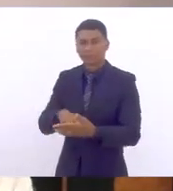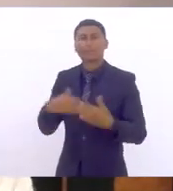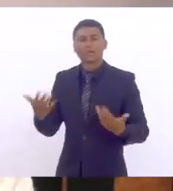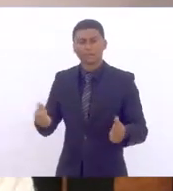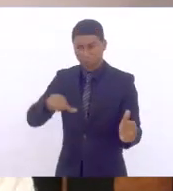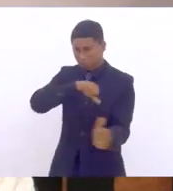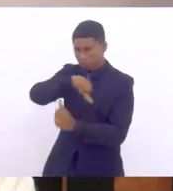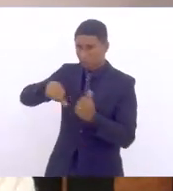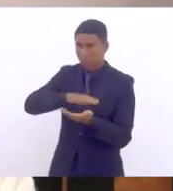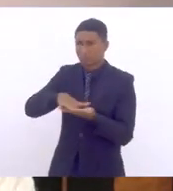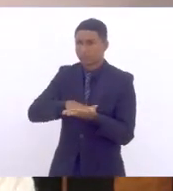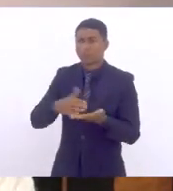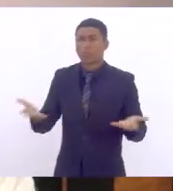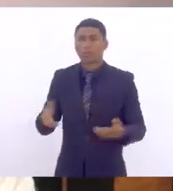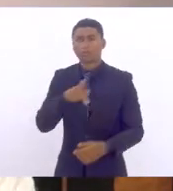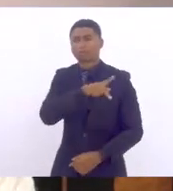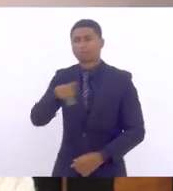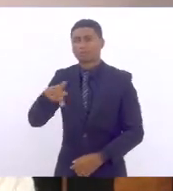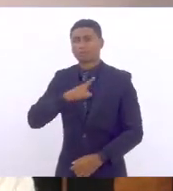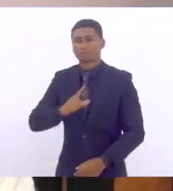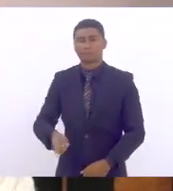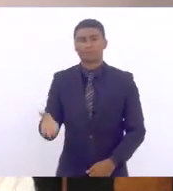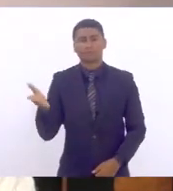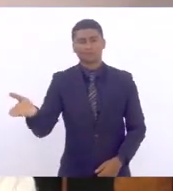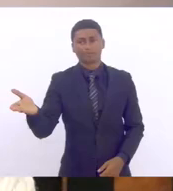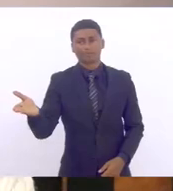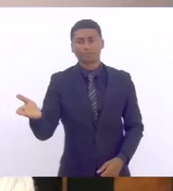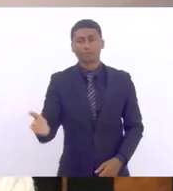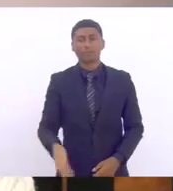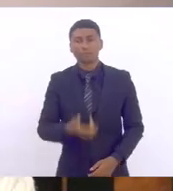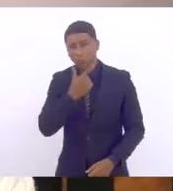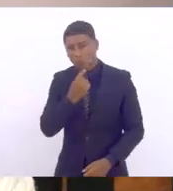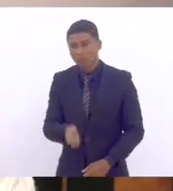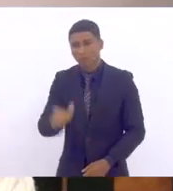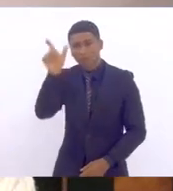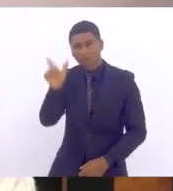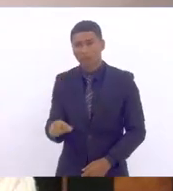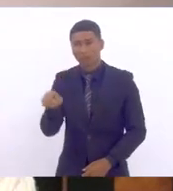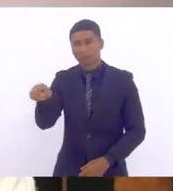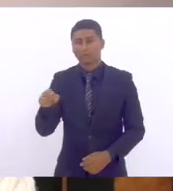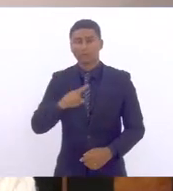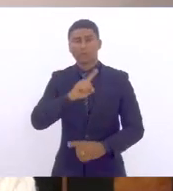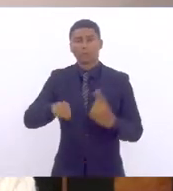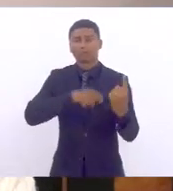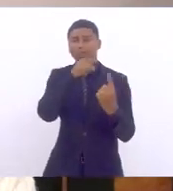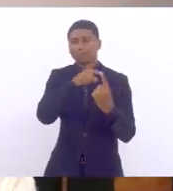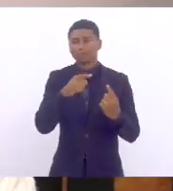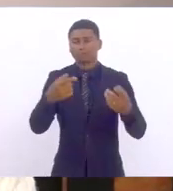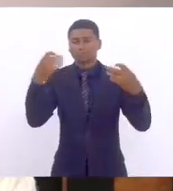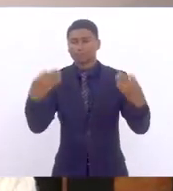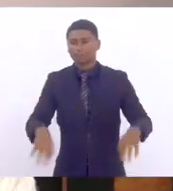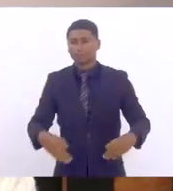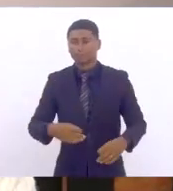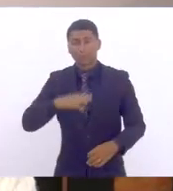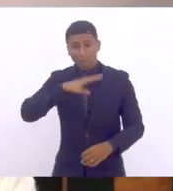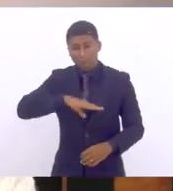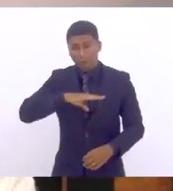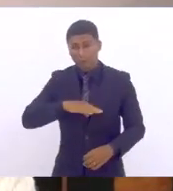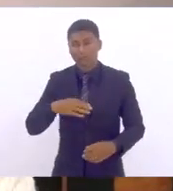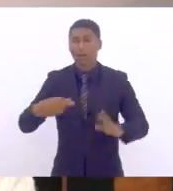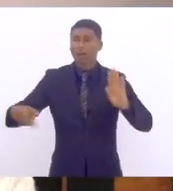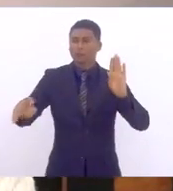tem aqui o presidente da Força Jovem, que é o Fabinho, que é um cara que está cheio de boas intenções. O Vasco assumiu